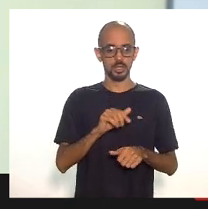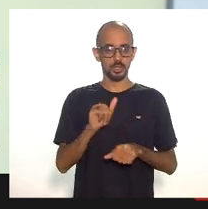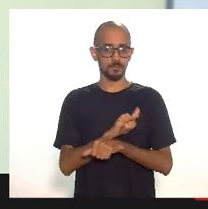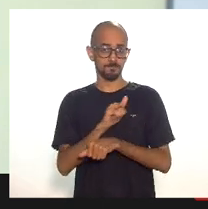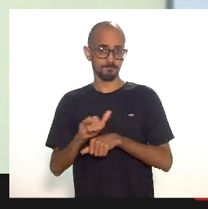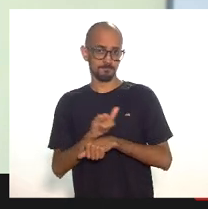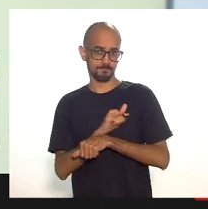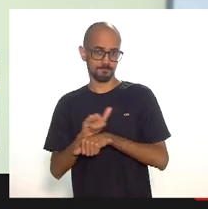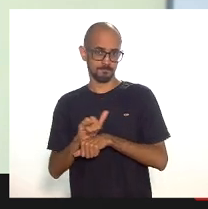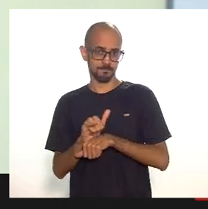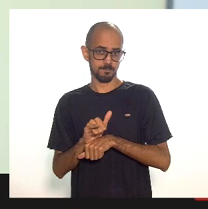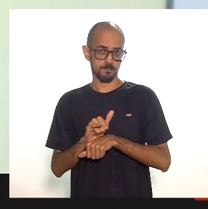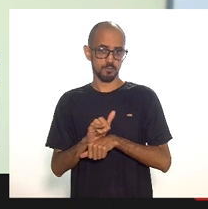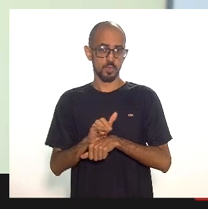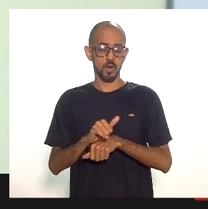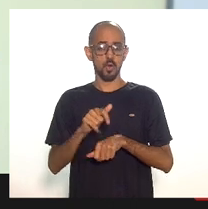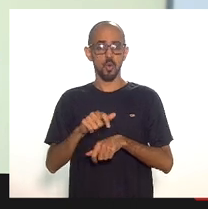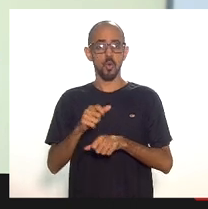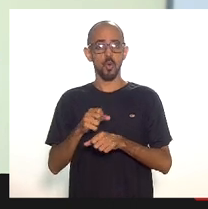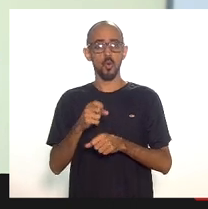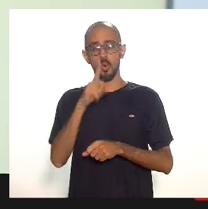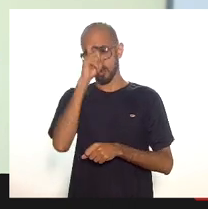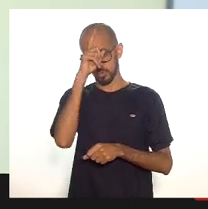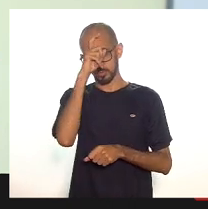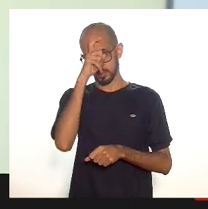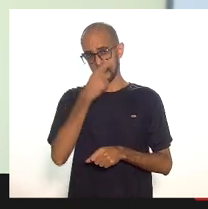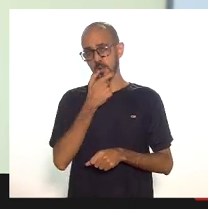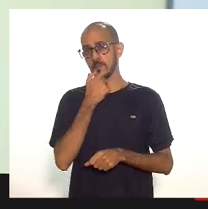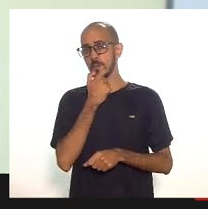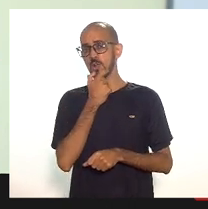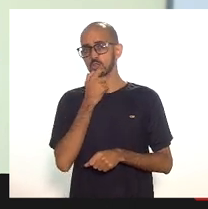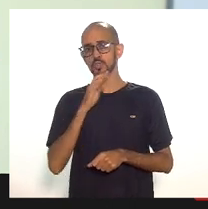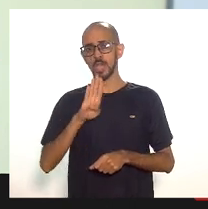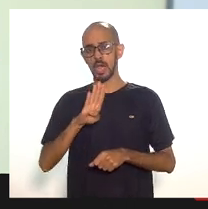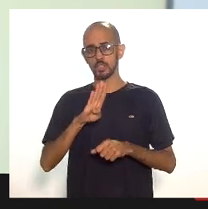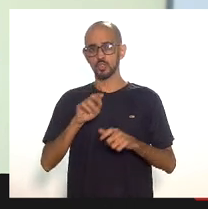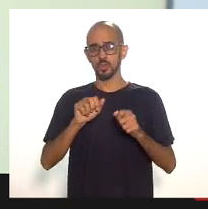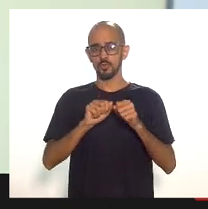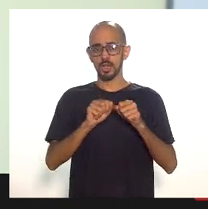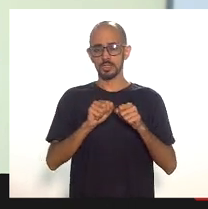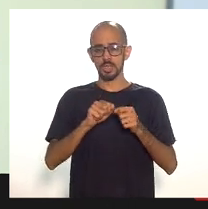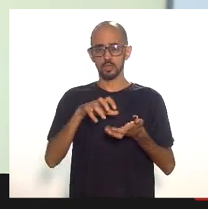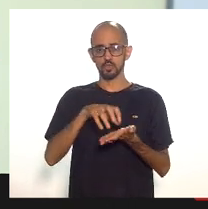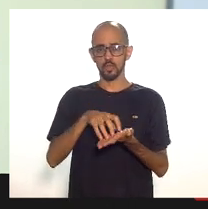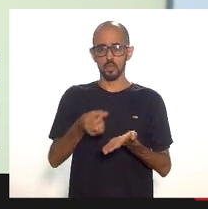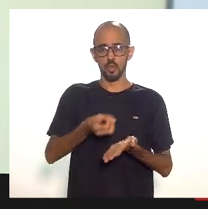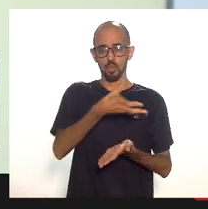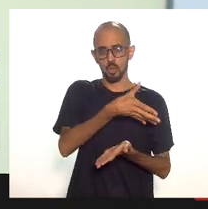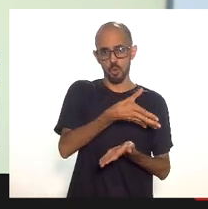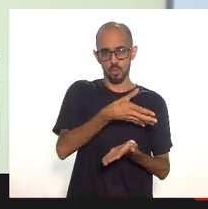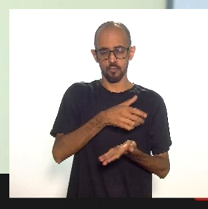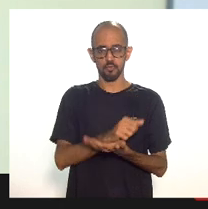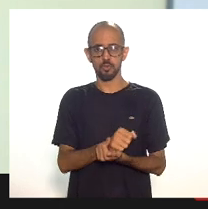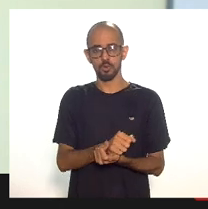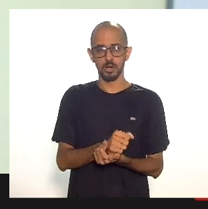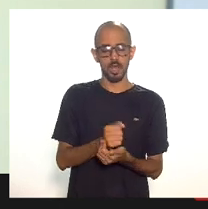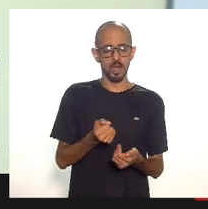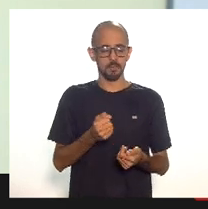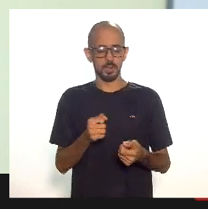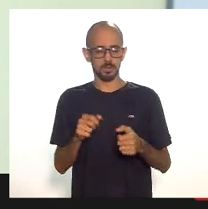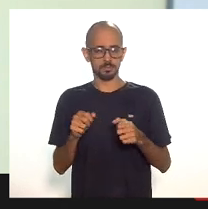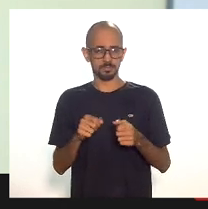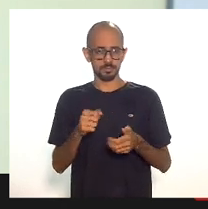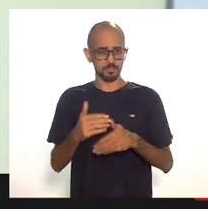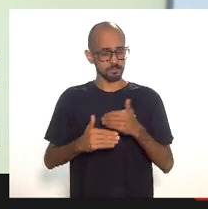Hospital Federal de Bom Sucesso com medidas paliativas, abrindo setores ao longo, à proporção que essa